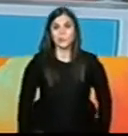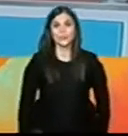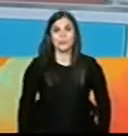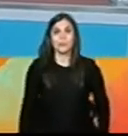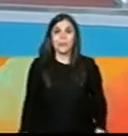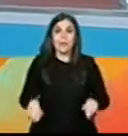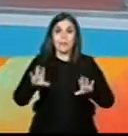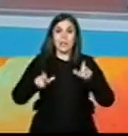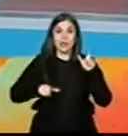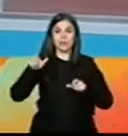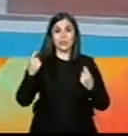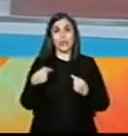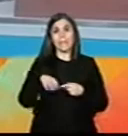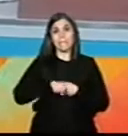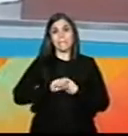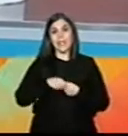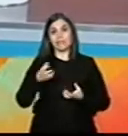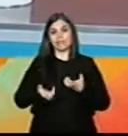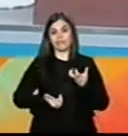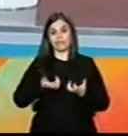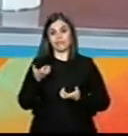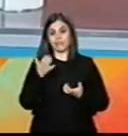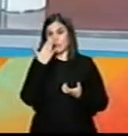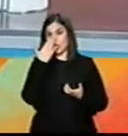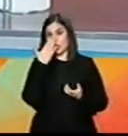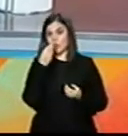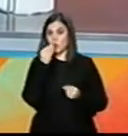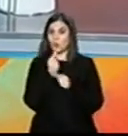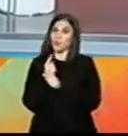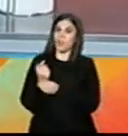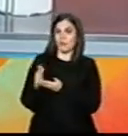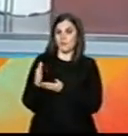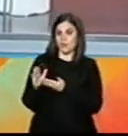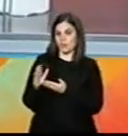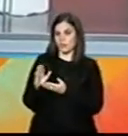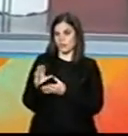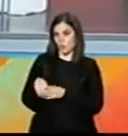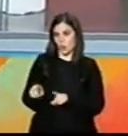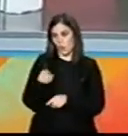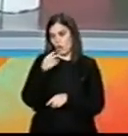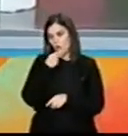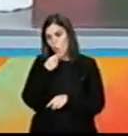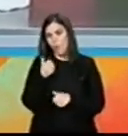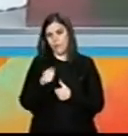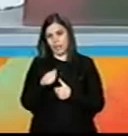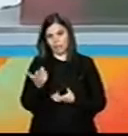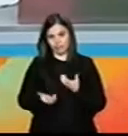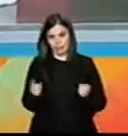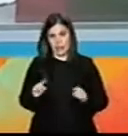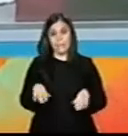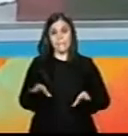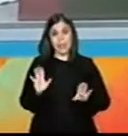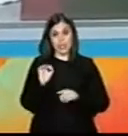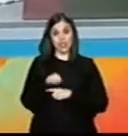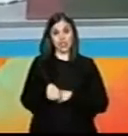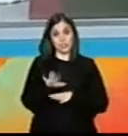Se bem que as pessoas têm o milho frito quase como um condimento à parte, não é? não o julgam como o arroz ou como a batata frita. Sim, sim, sim, sim. Mas eu